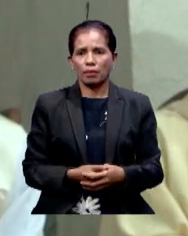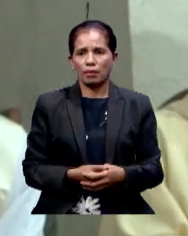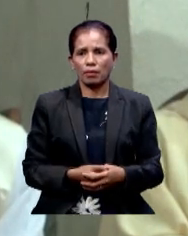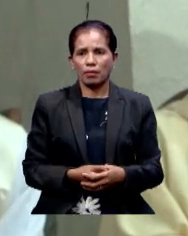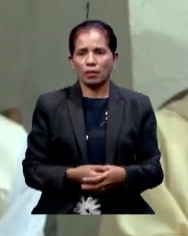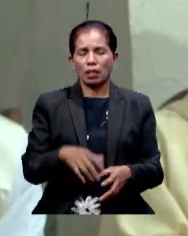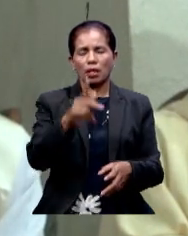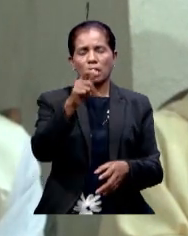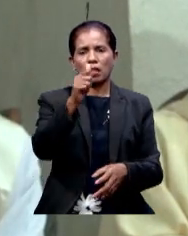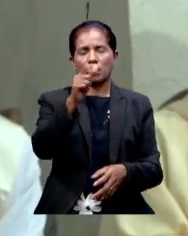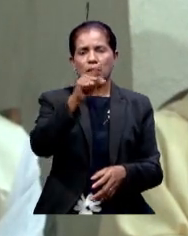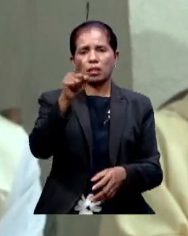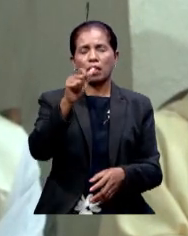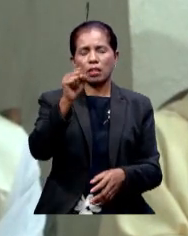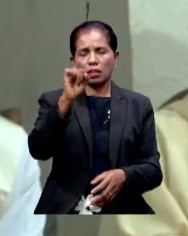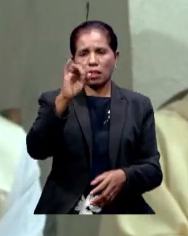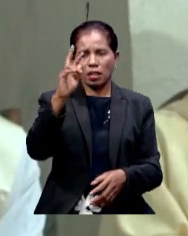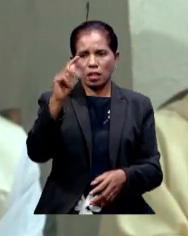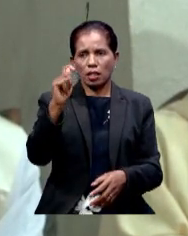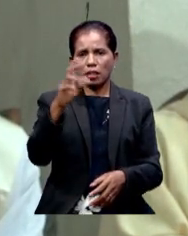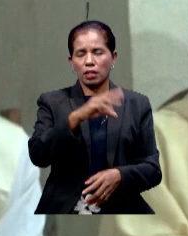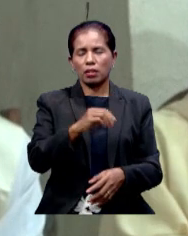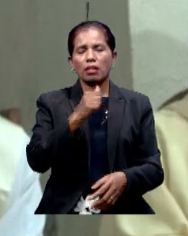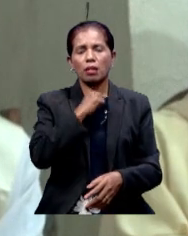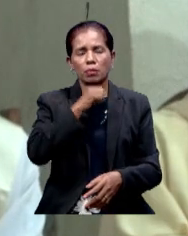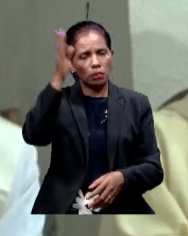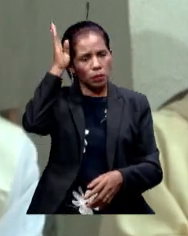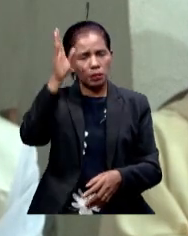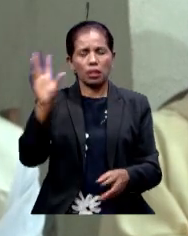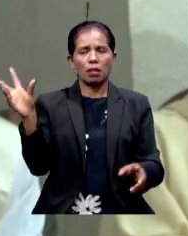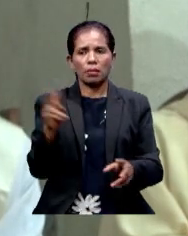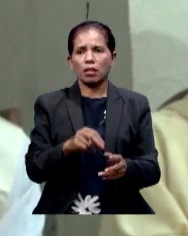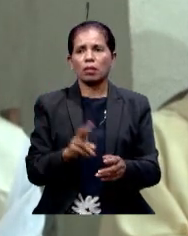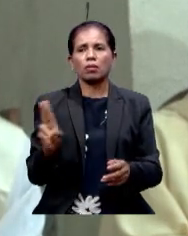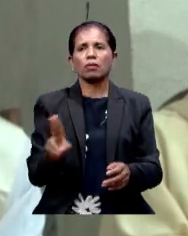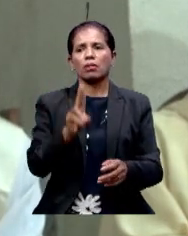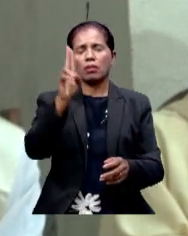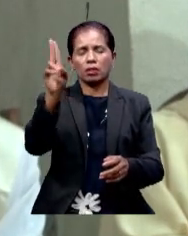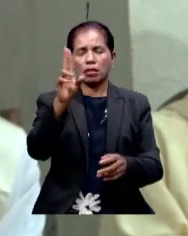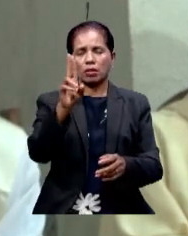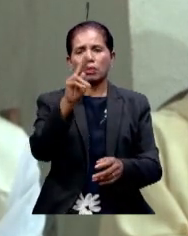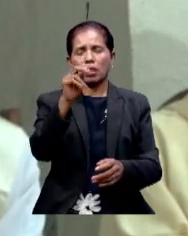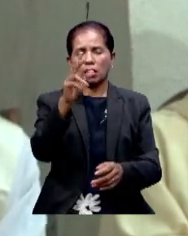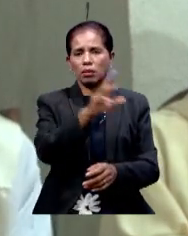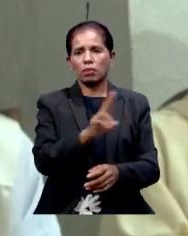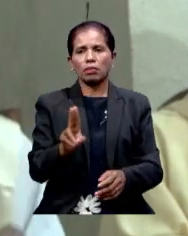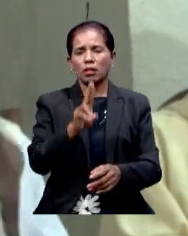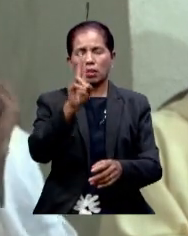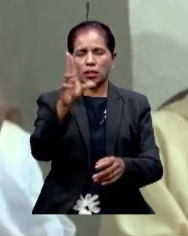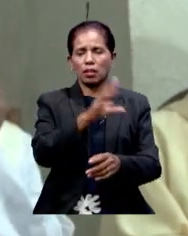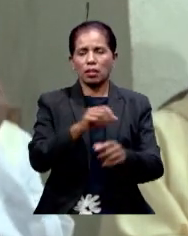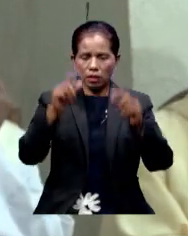site. E a Cassaite, a tudo mais, Bispo Lagoi. Ah, a universidade tem que ser a Universidade de Timor-Leste, lá a